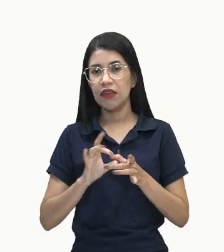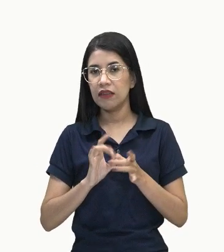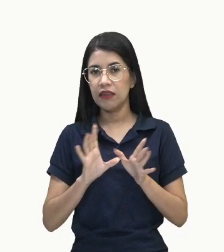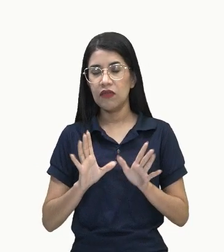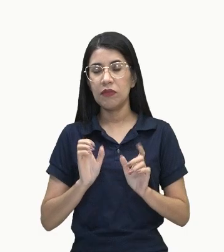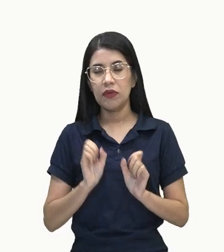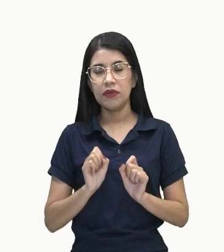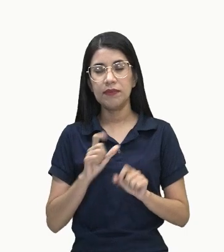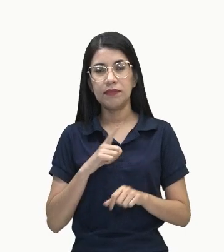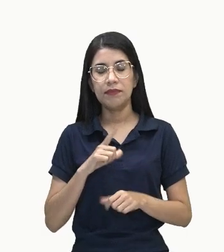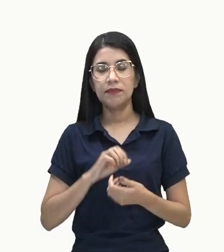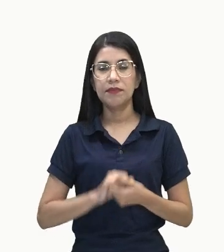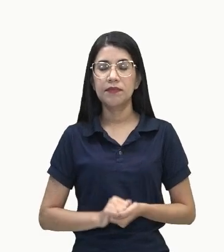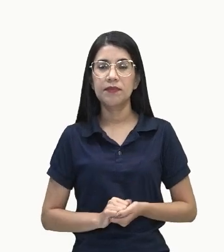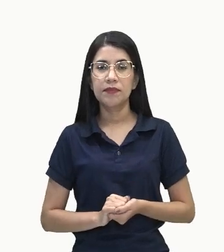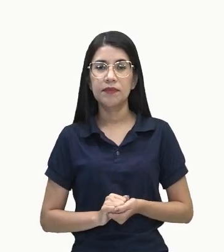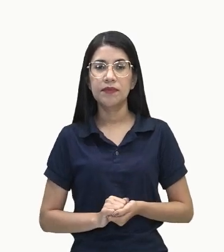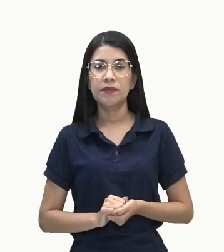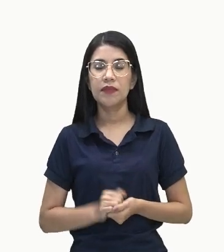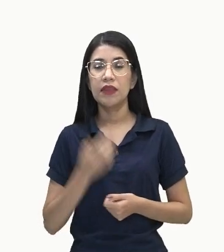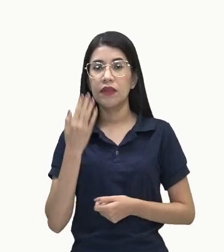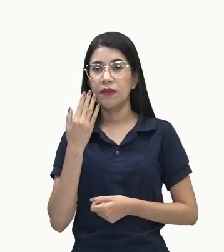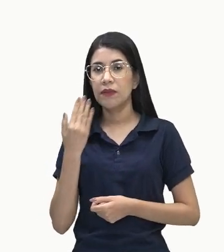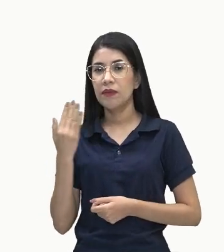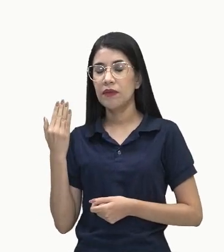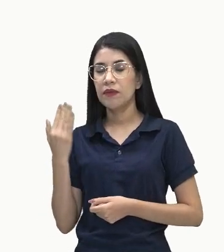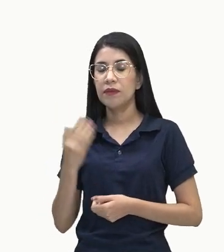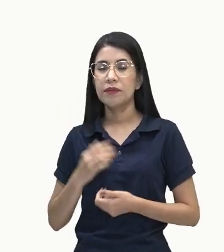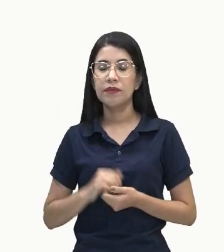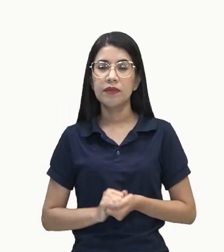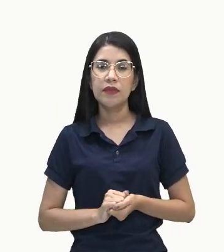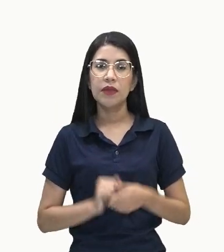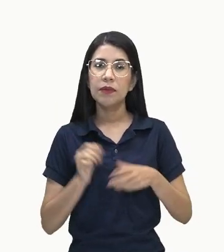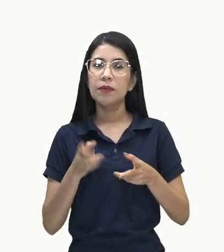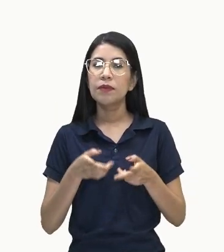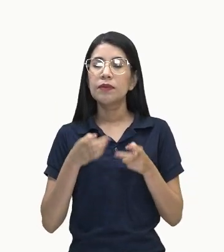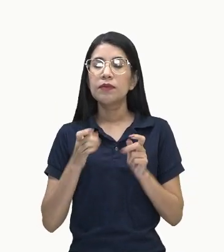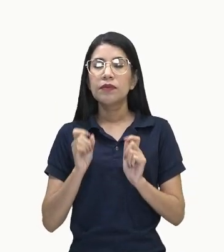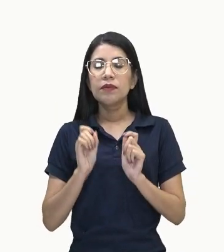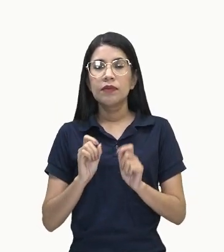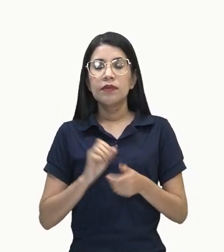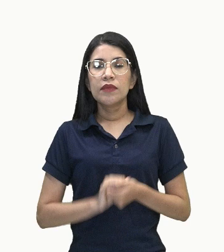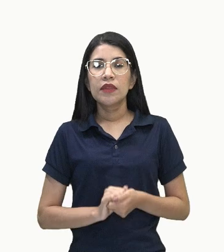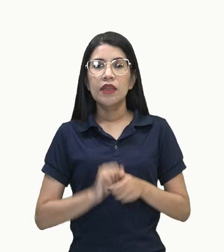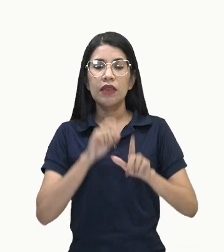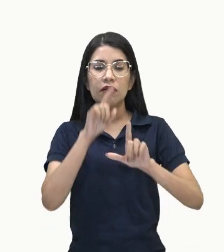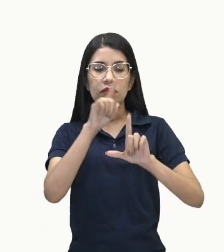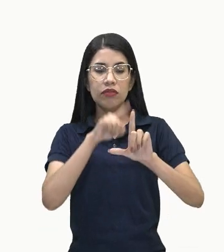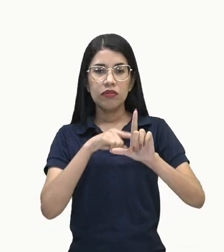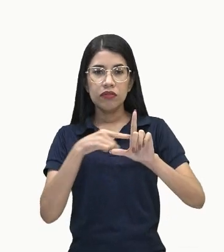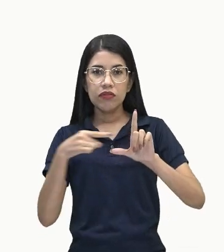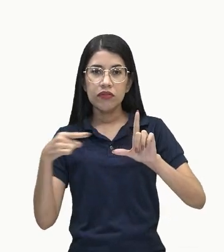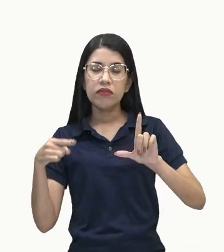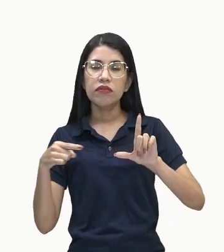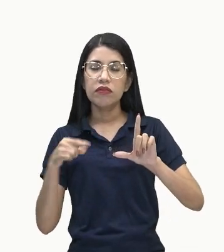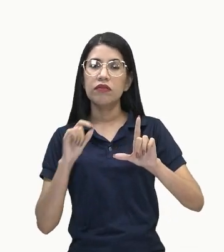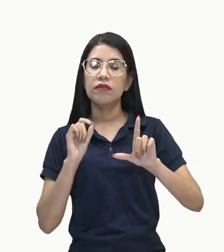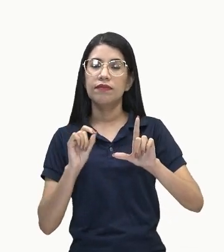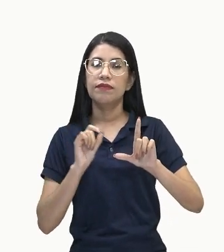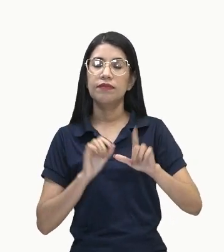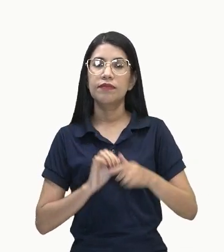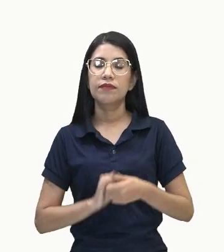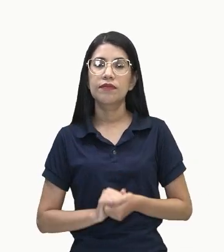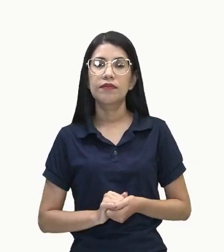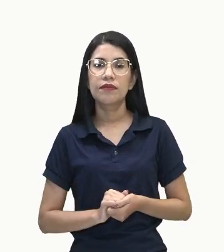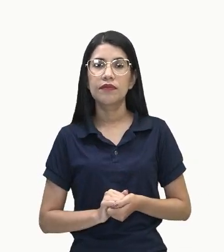coisa. Então, vejamos. Seguindo em frente, reparem aí que nós temos o nosso plano cartesiano. Na verdade,